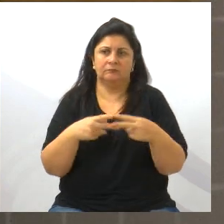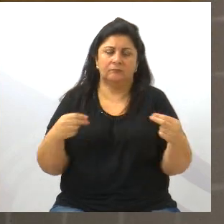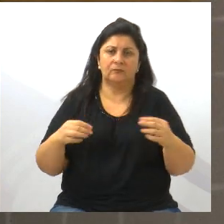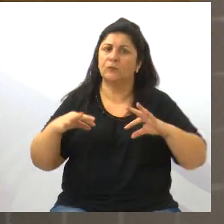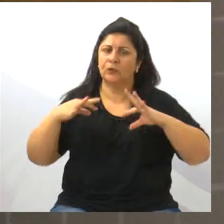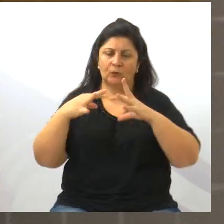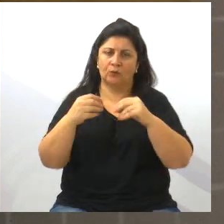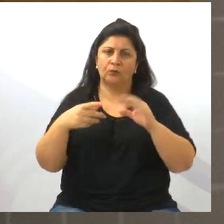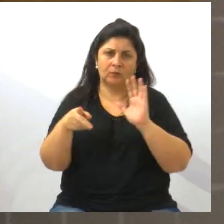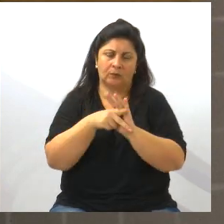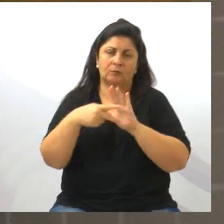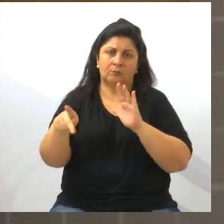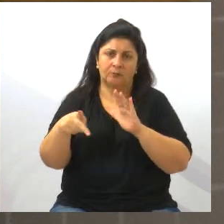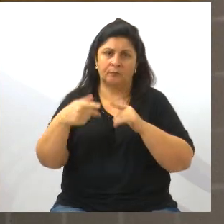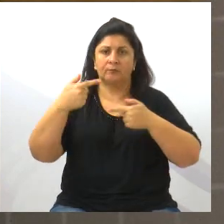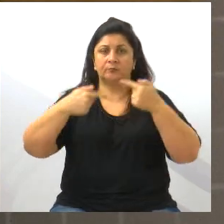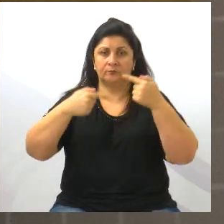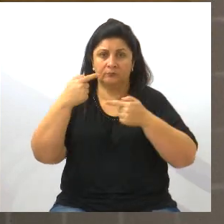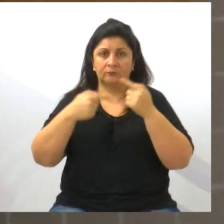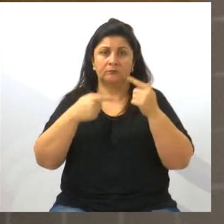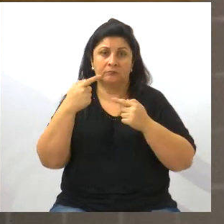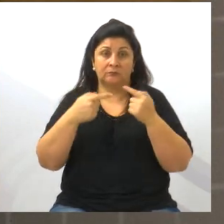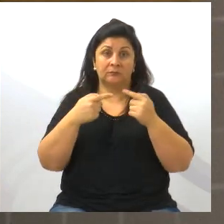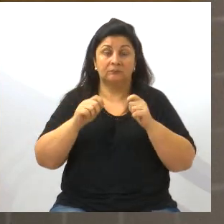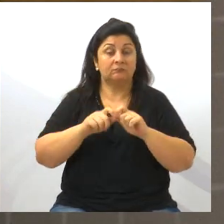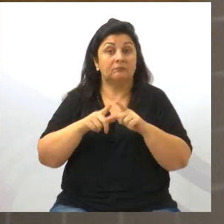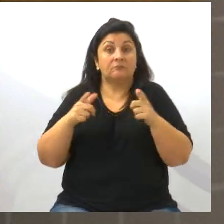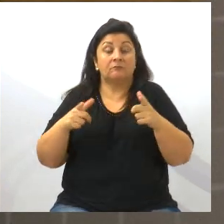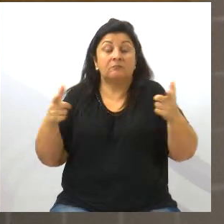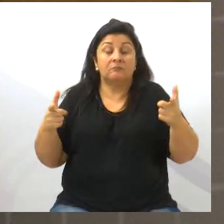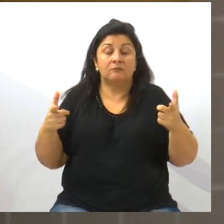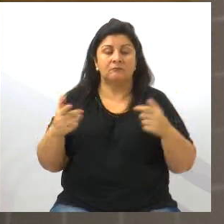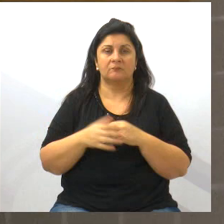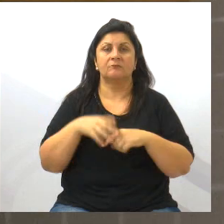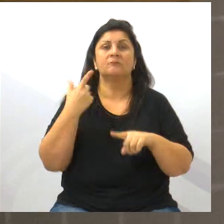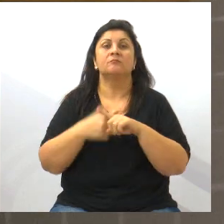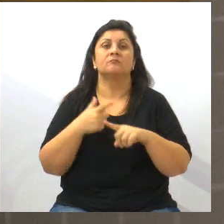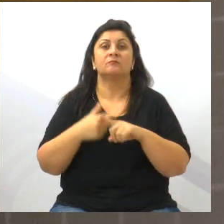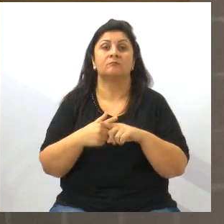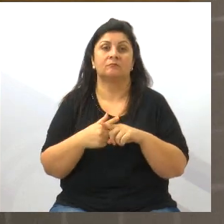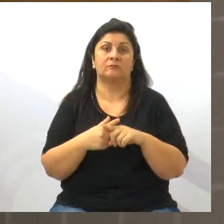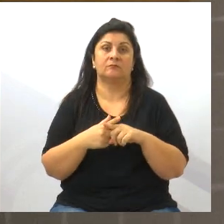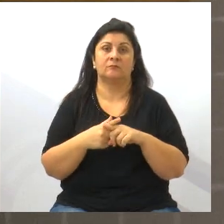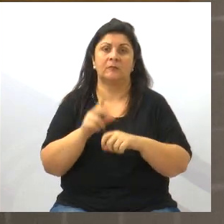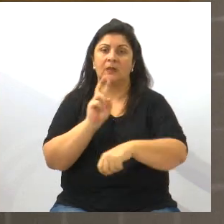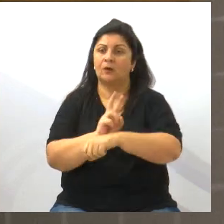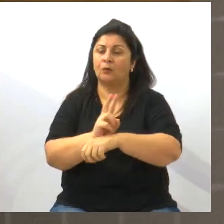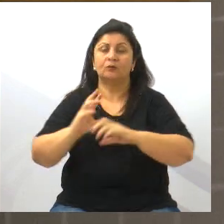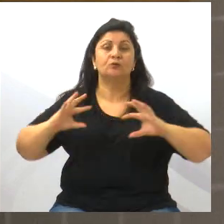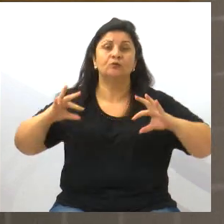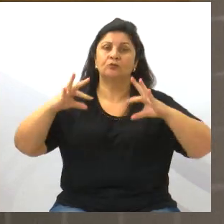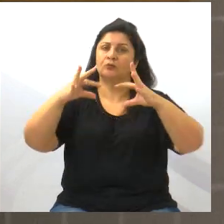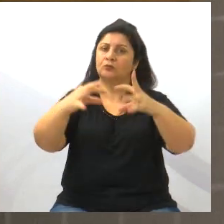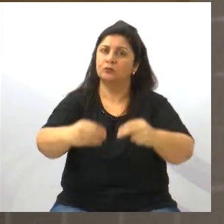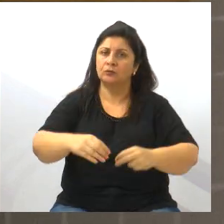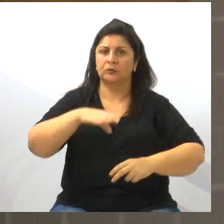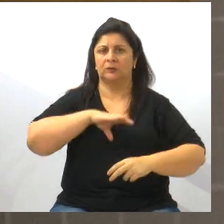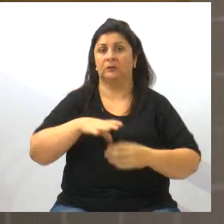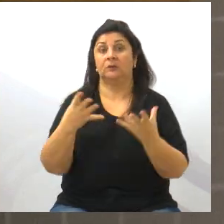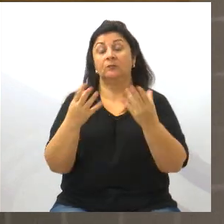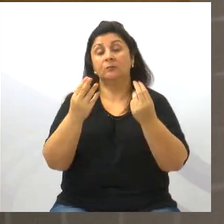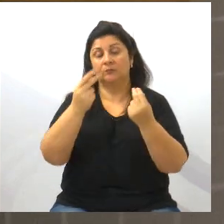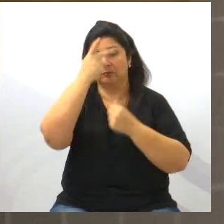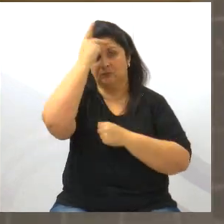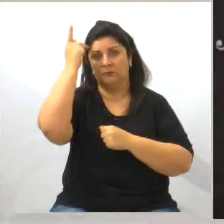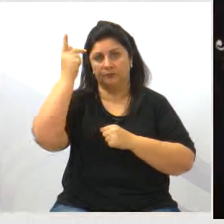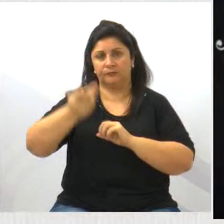da política pública é grande, porque trata-se do bem-estar e das necessidades de muitas